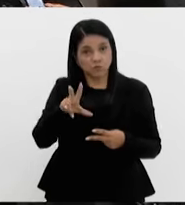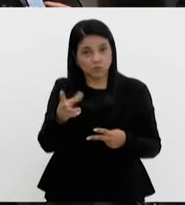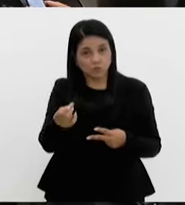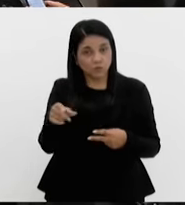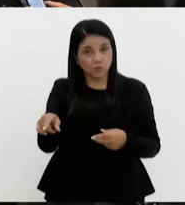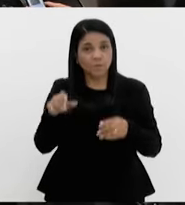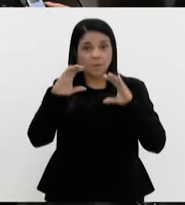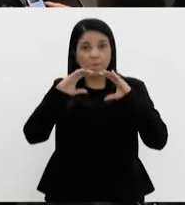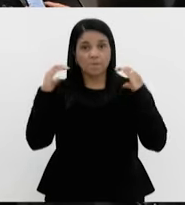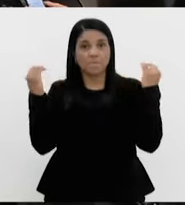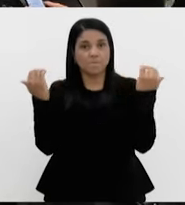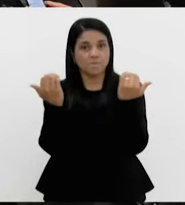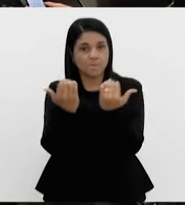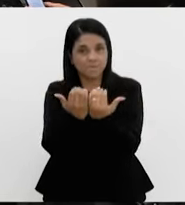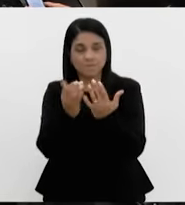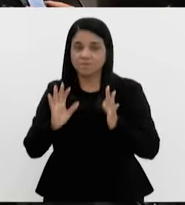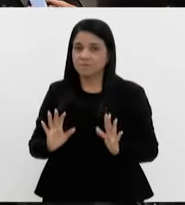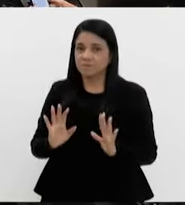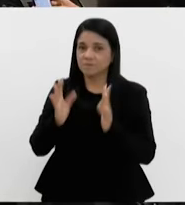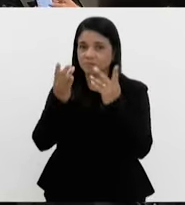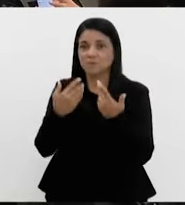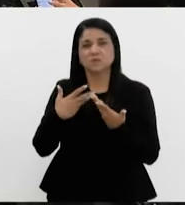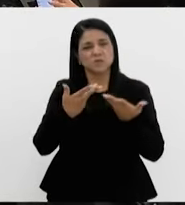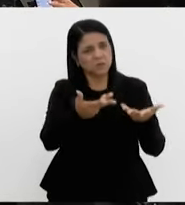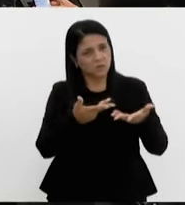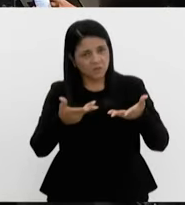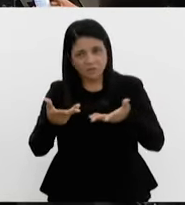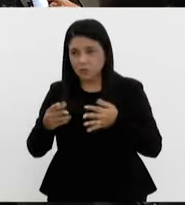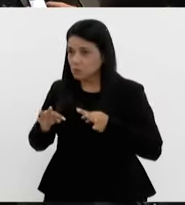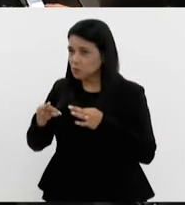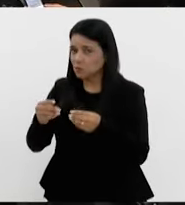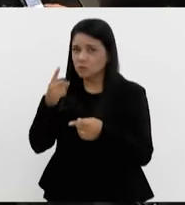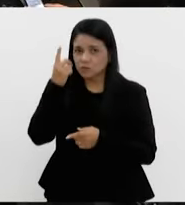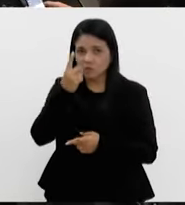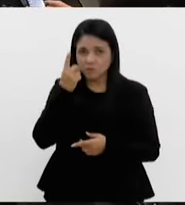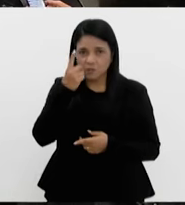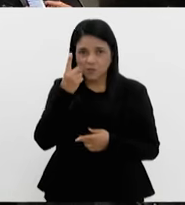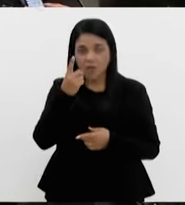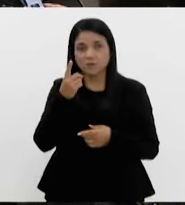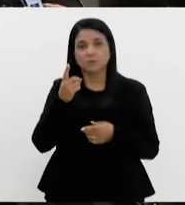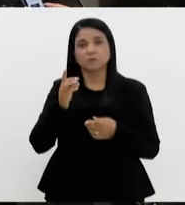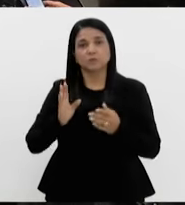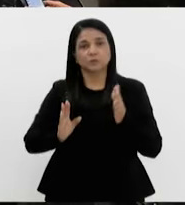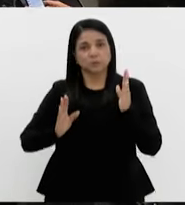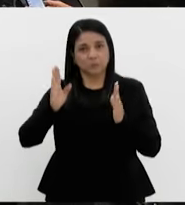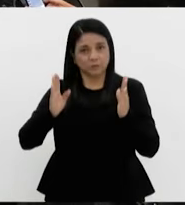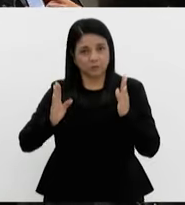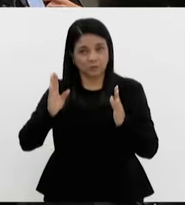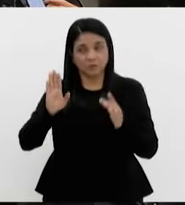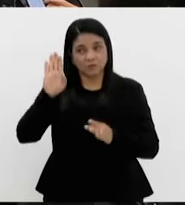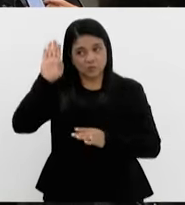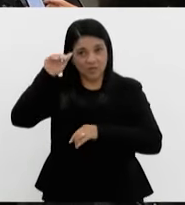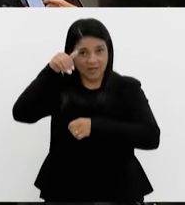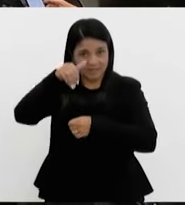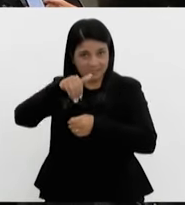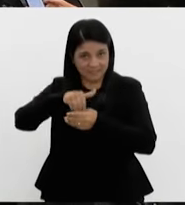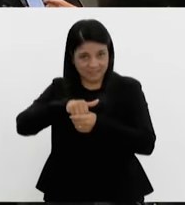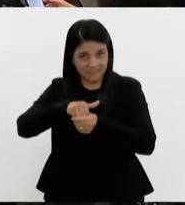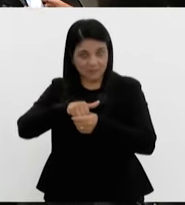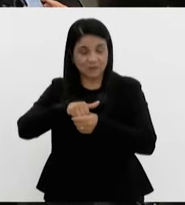os deputados estão convidados. Eu sei que na época da eleição, a porta das Assembleias de